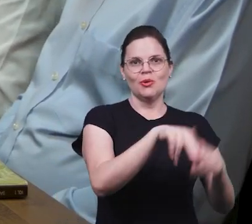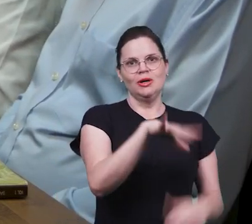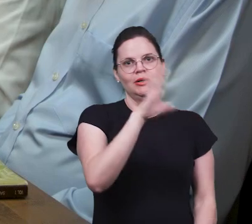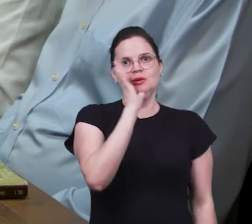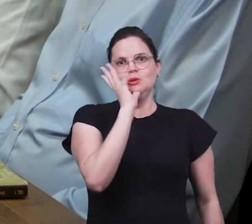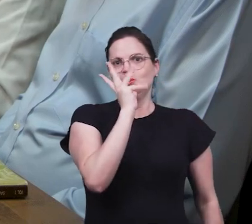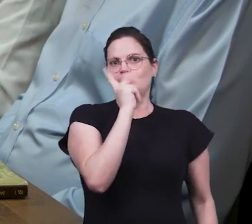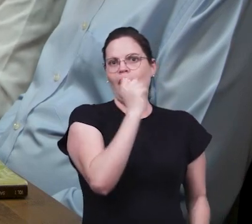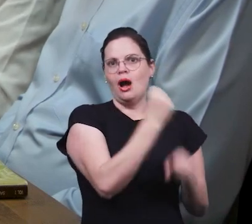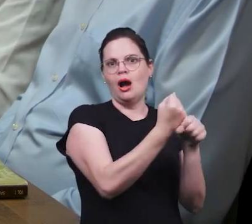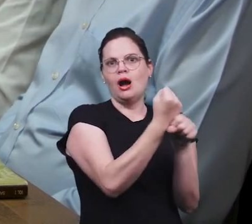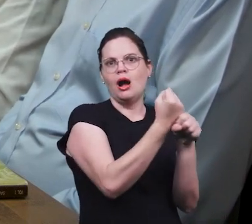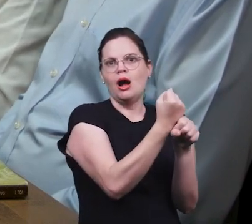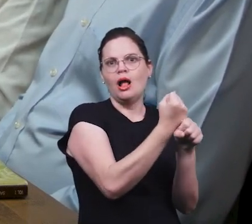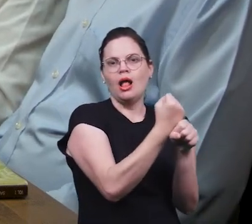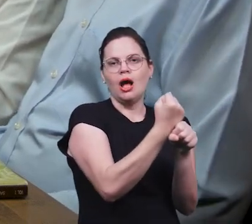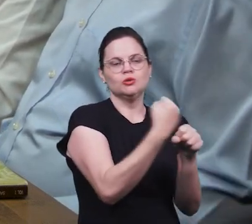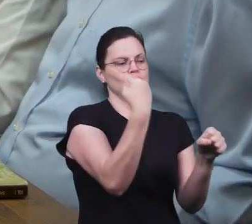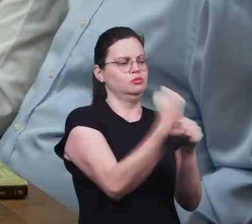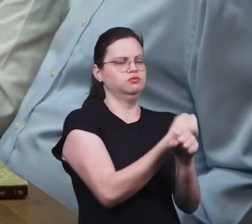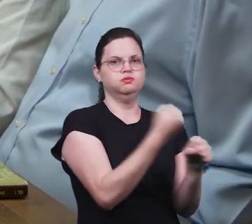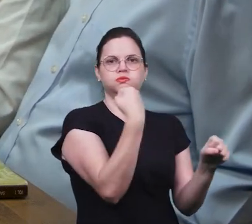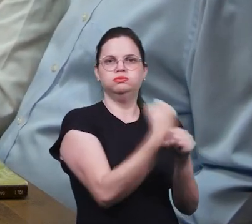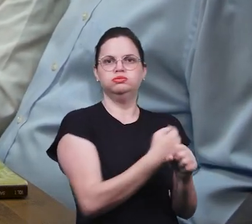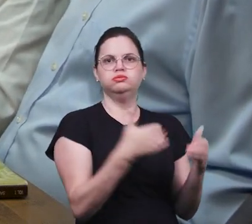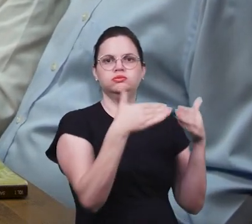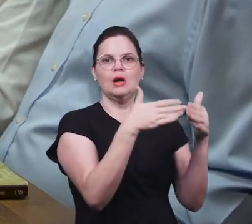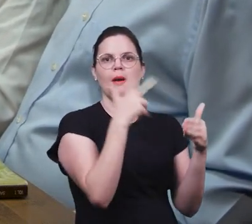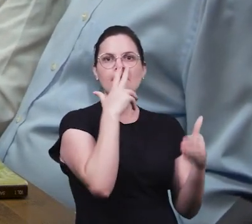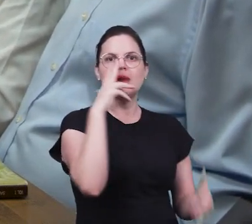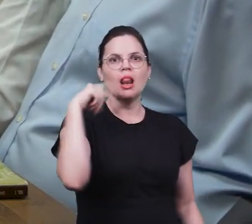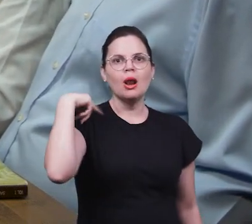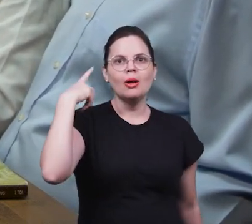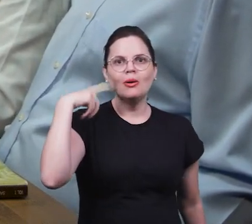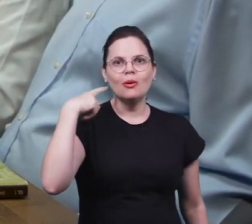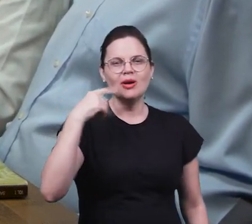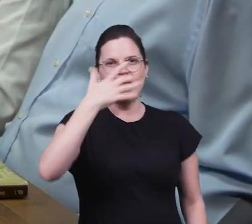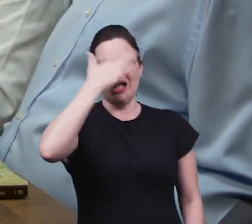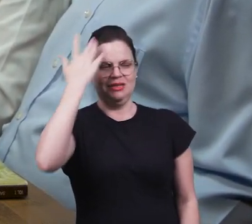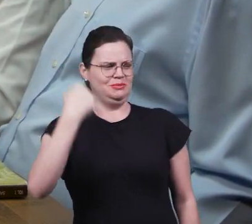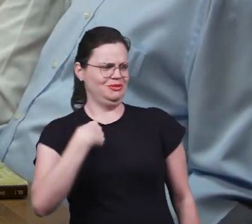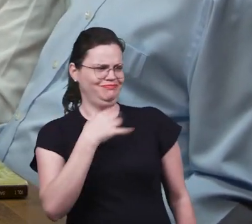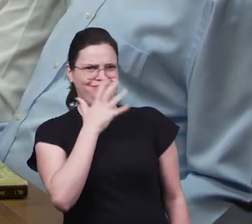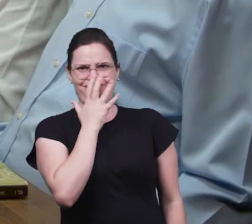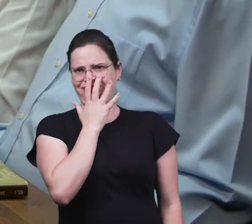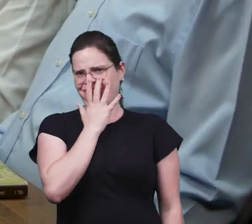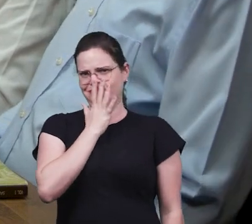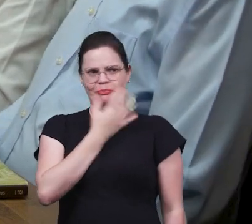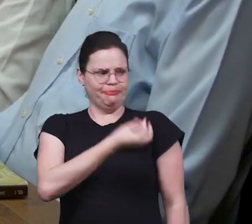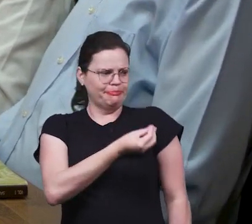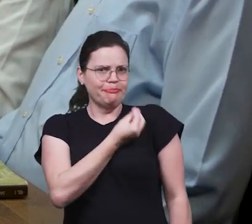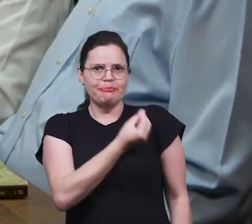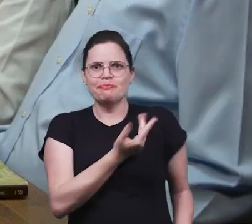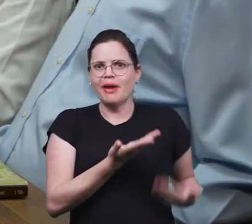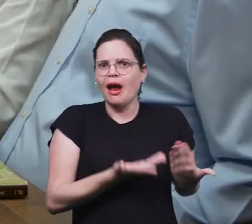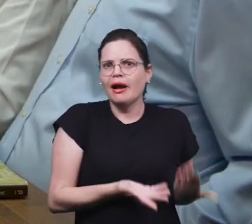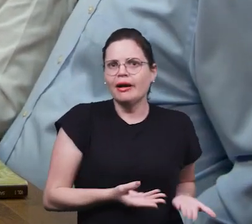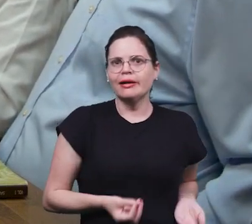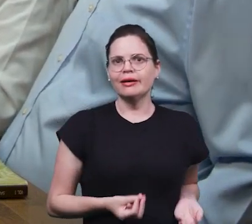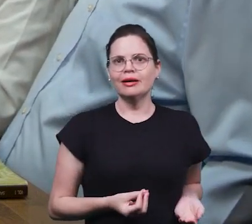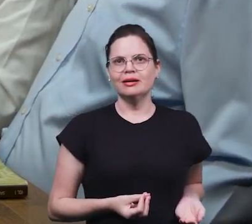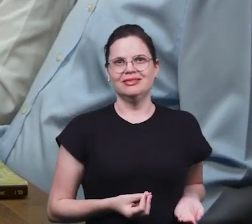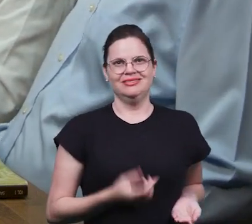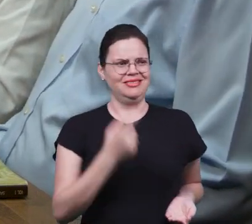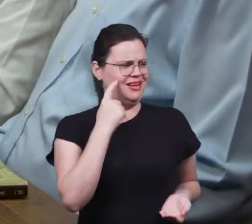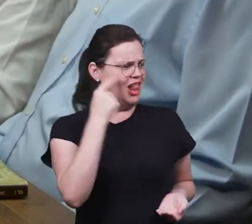muito tempo, anos e anos construindo uma arca gigante, não tinha nenhum sentido, nenhum propósito. Quem olhava para Noé disse: